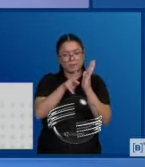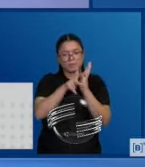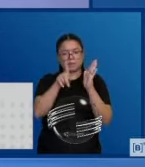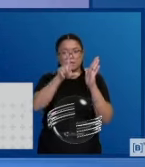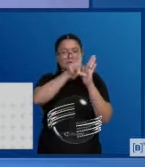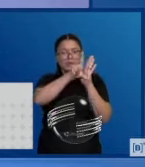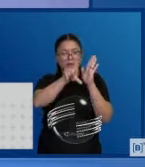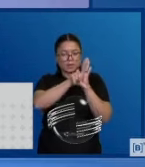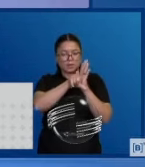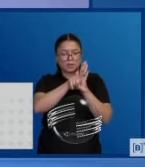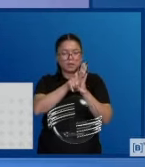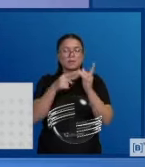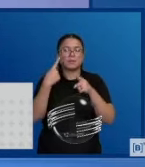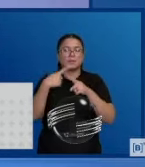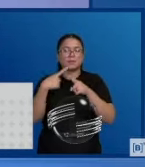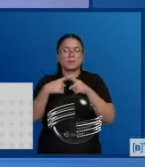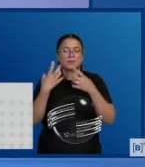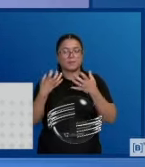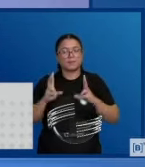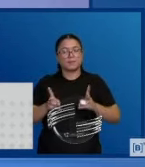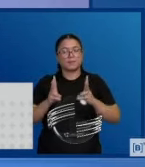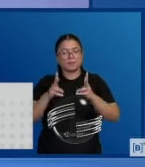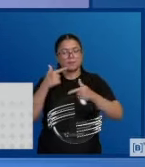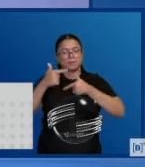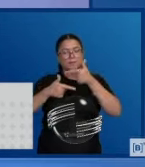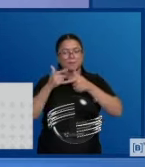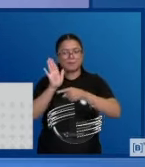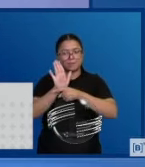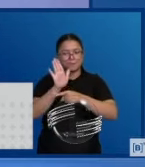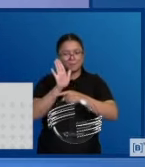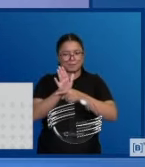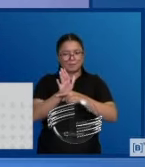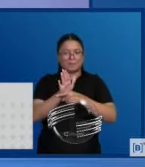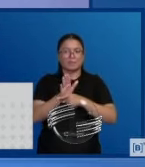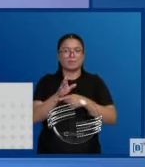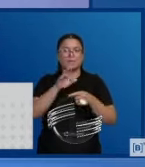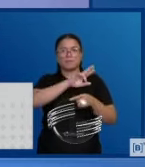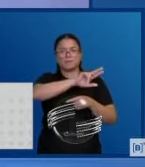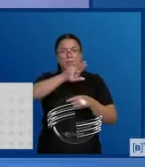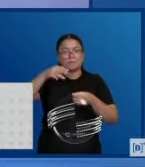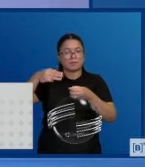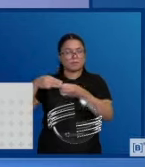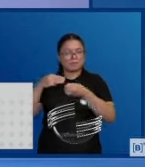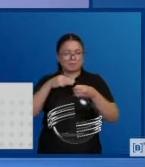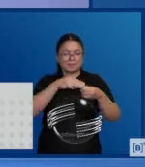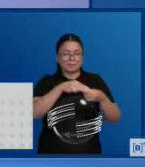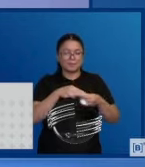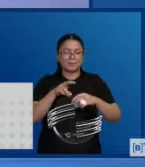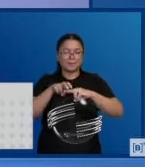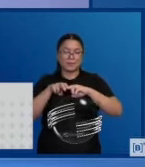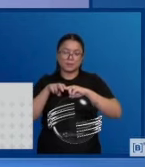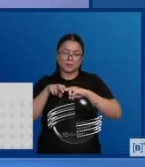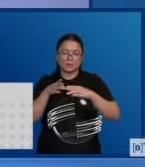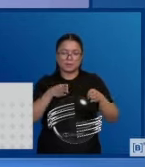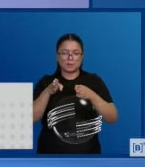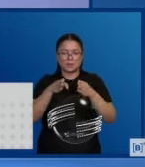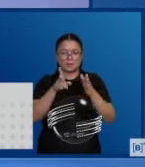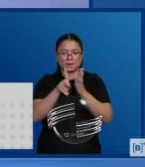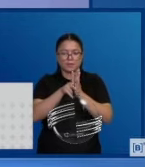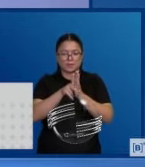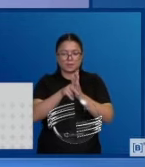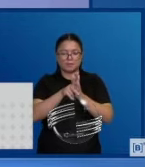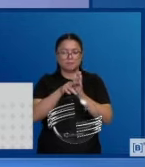para poder continuar prestando esse serviço em parte dos municípios. Por isso que o caminho jurídico não era